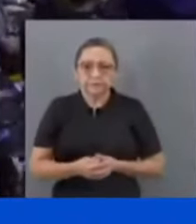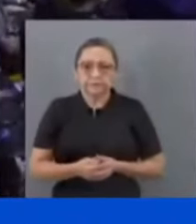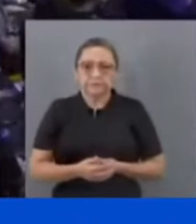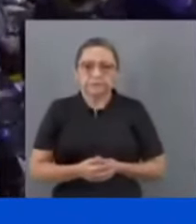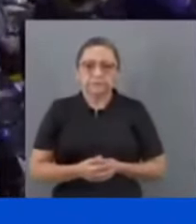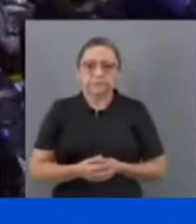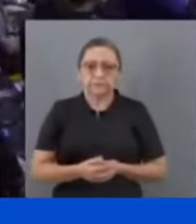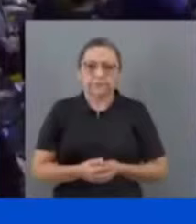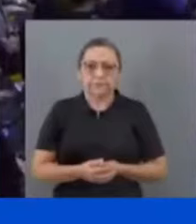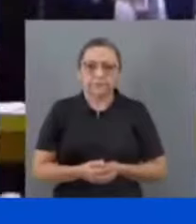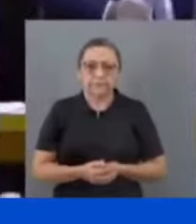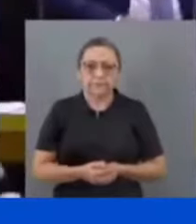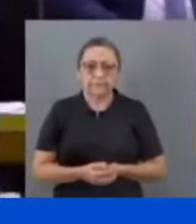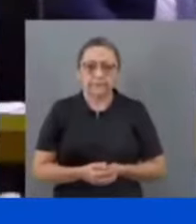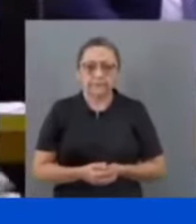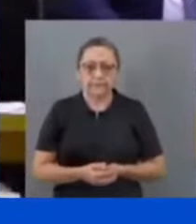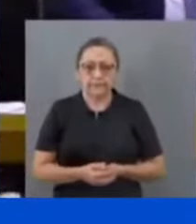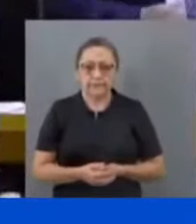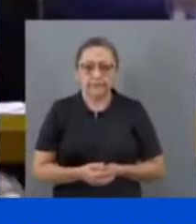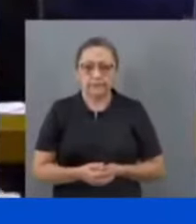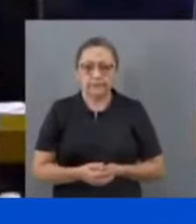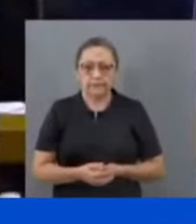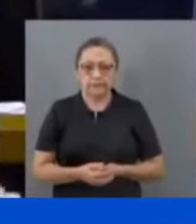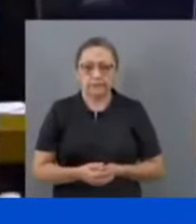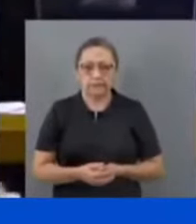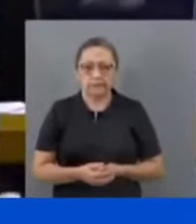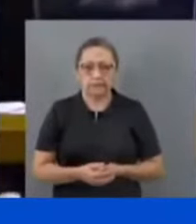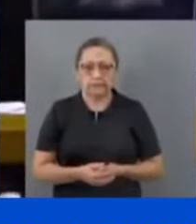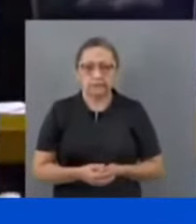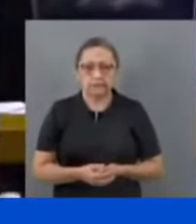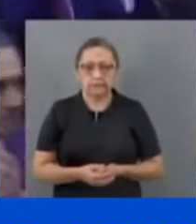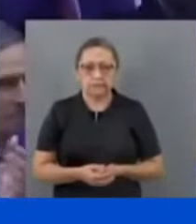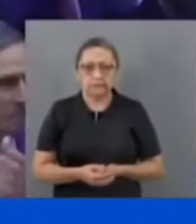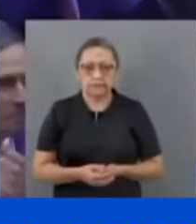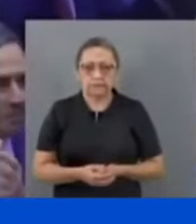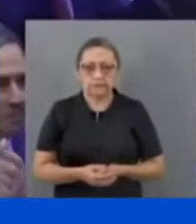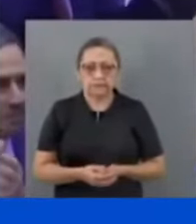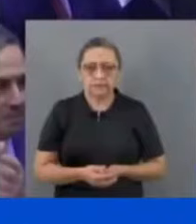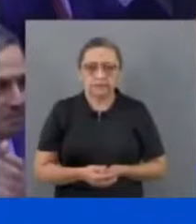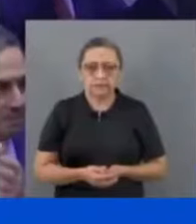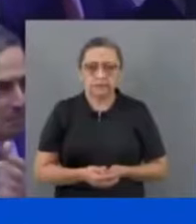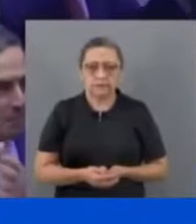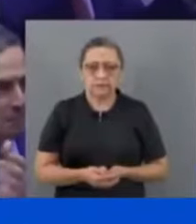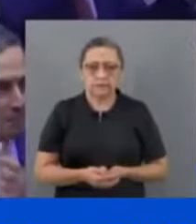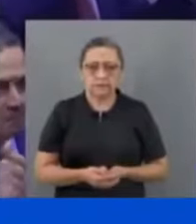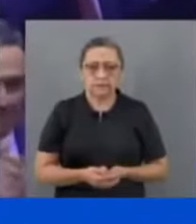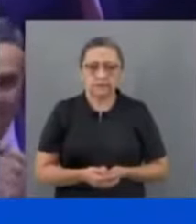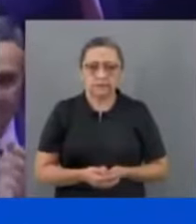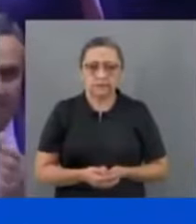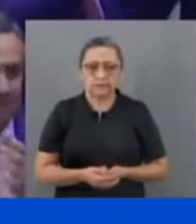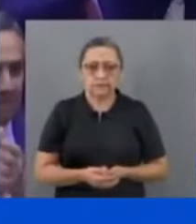1º de fevereiro de 2025. É, mas não tem como, Vivi. Esse assunto vai estar na mesa do Arthur Lira todo dia esse ano. Por mais que